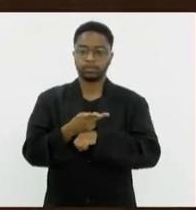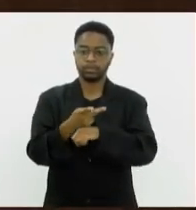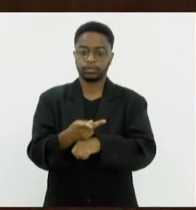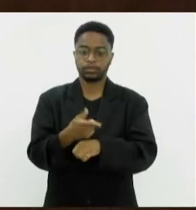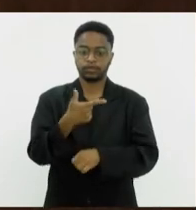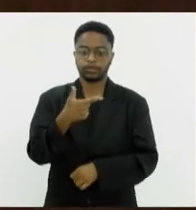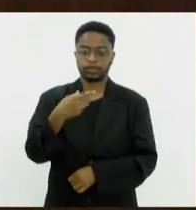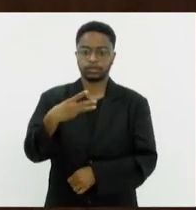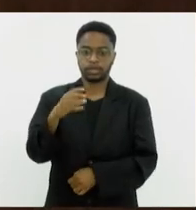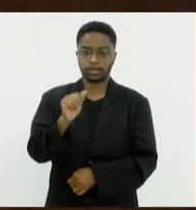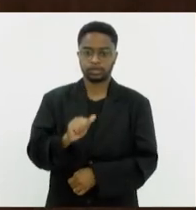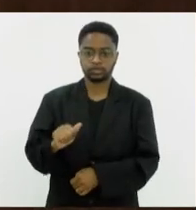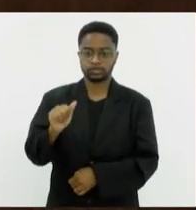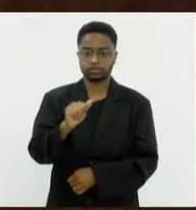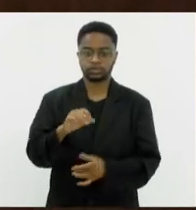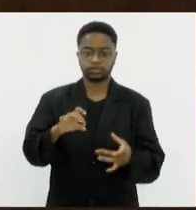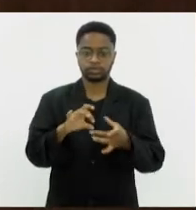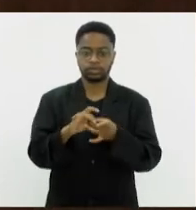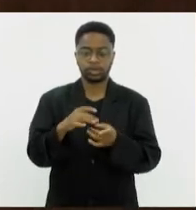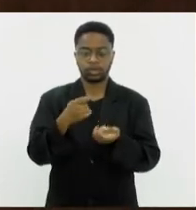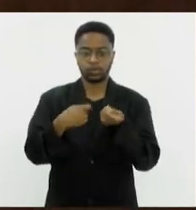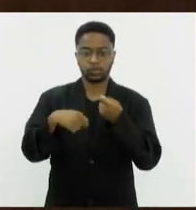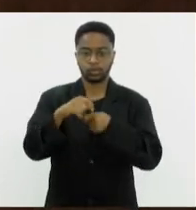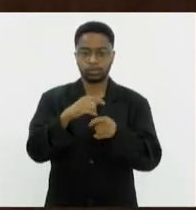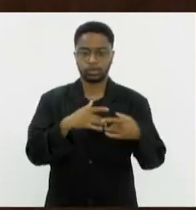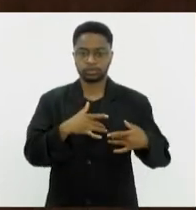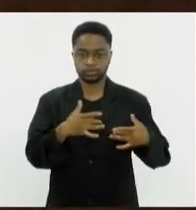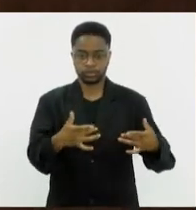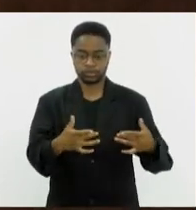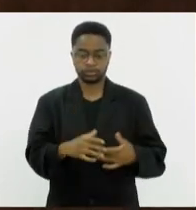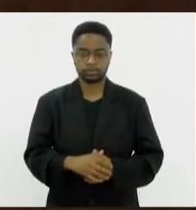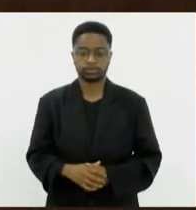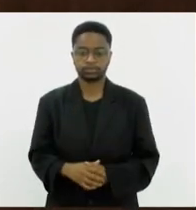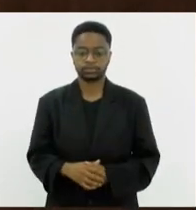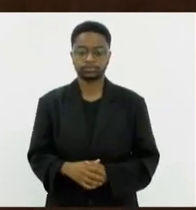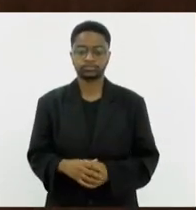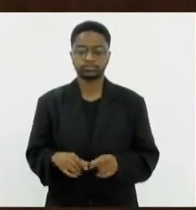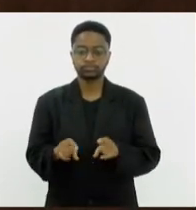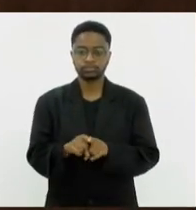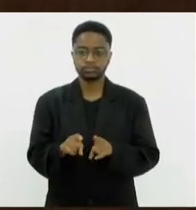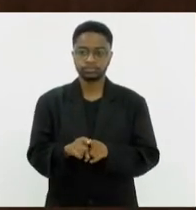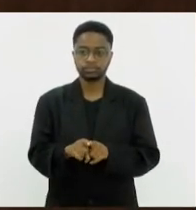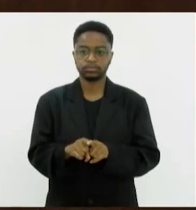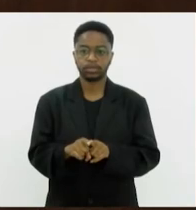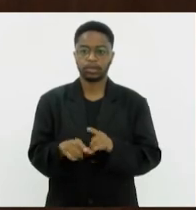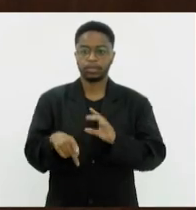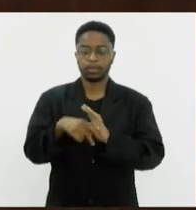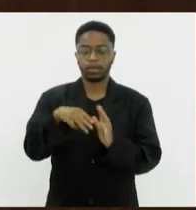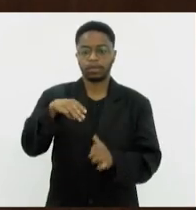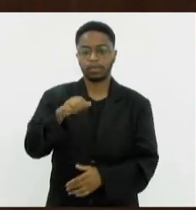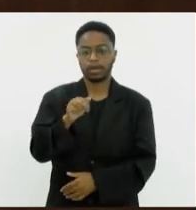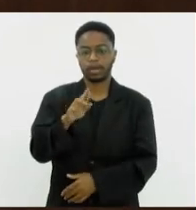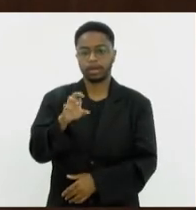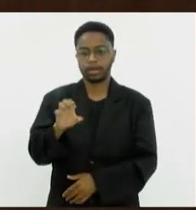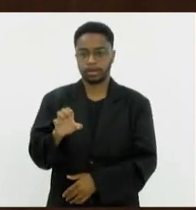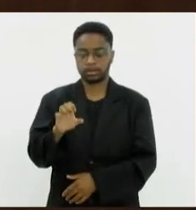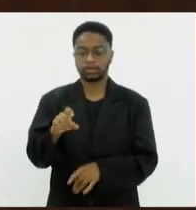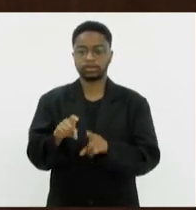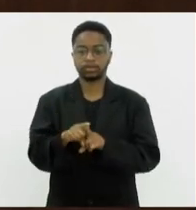23 associações ligadas à economia solidária, inclusive a Cozinha Solidária da Maré, que foi uma